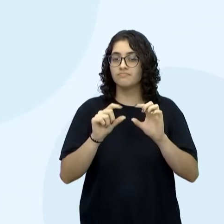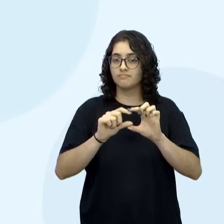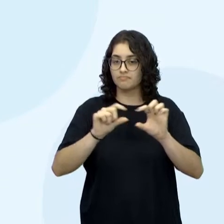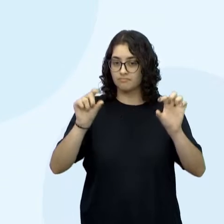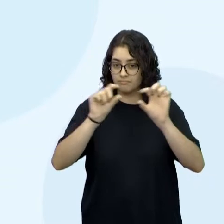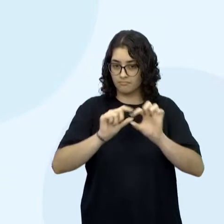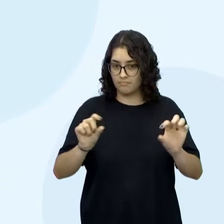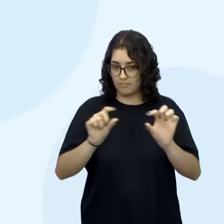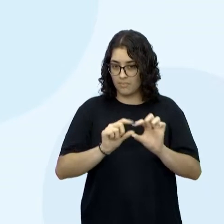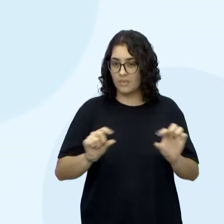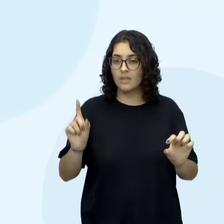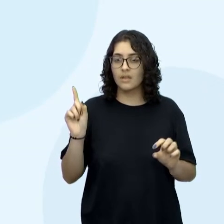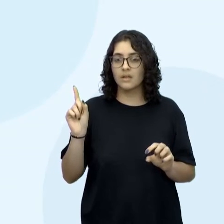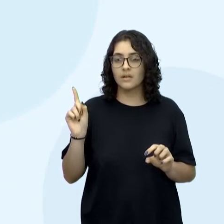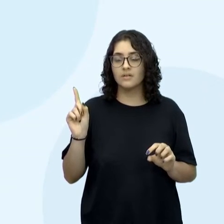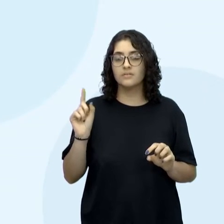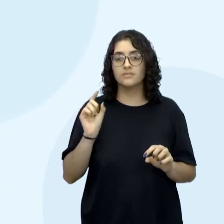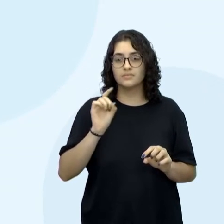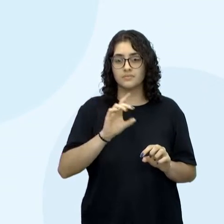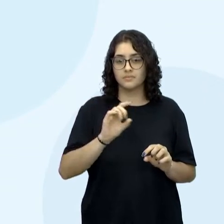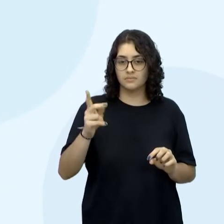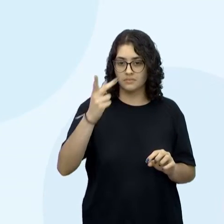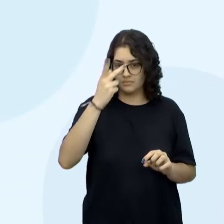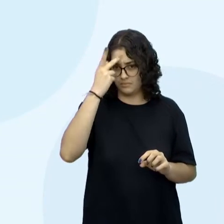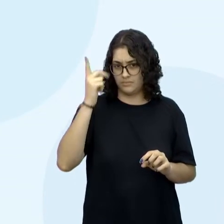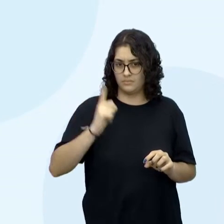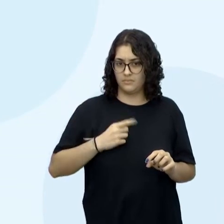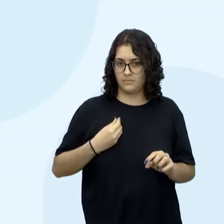um das pessoas